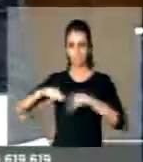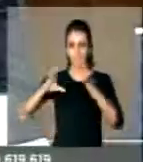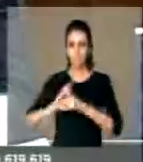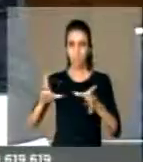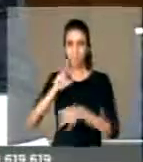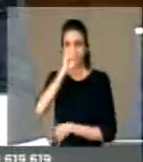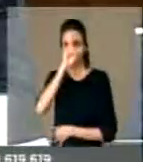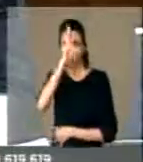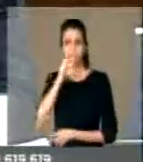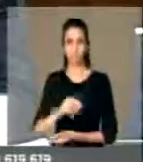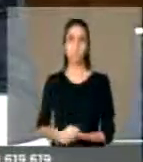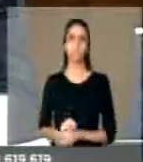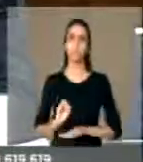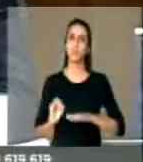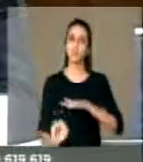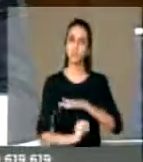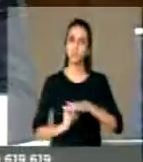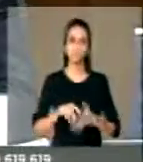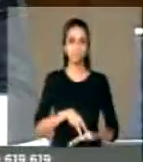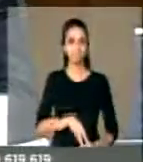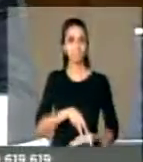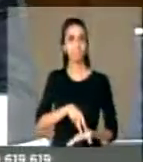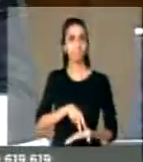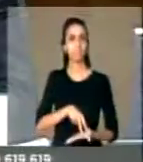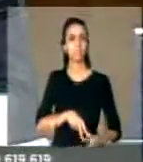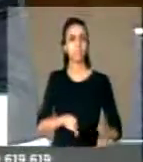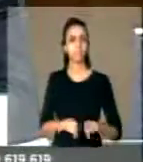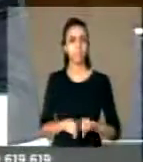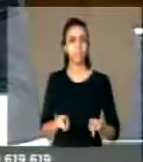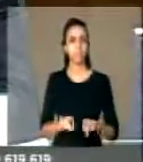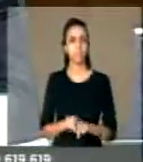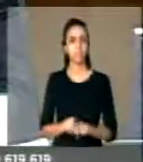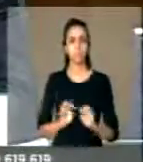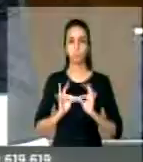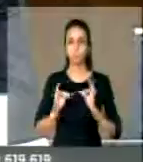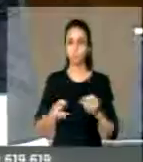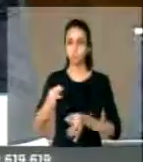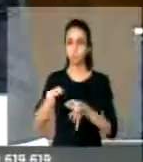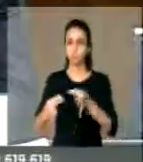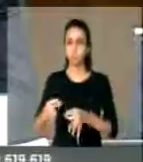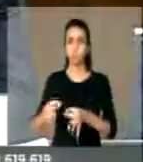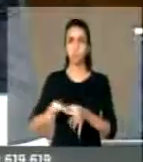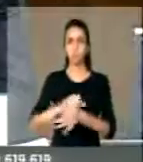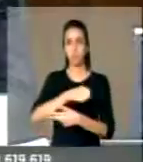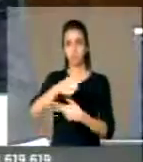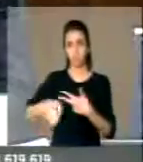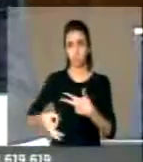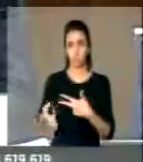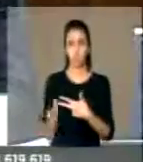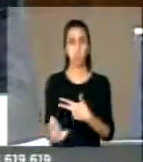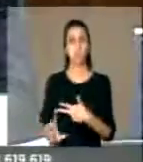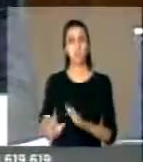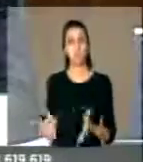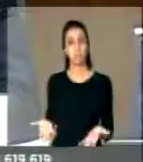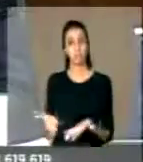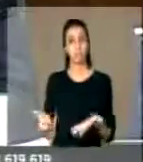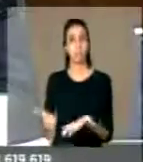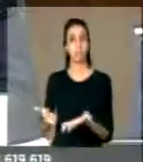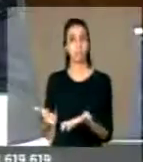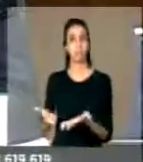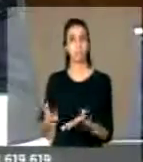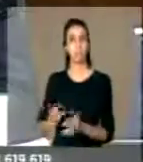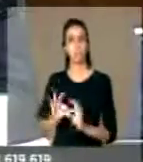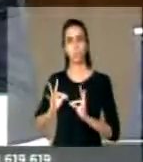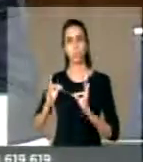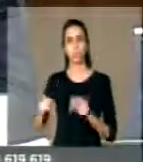com instituições sólidas e com um ordenamento jurídico que priorize a atuação do poder público